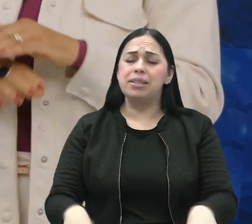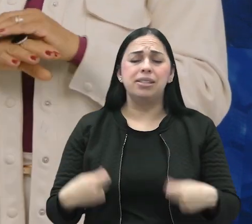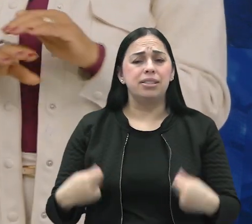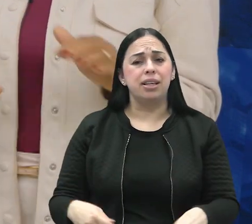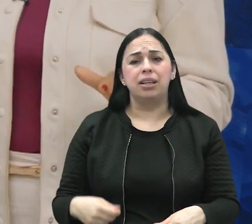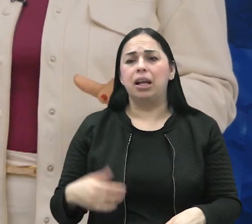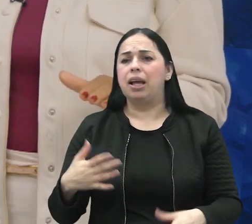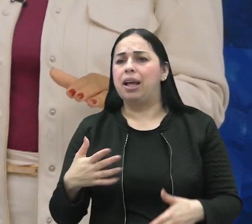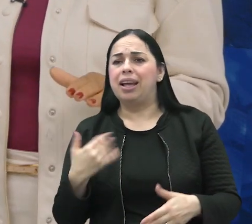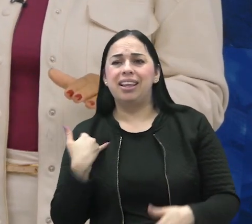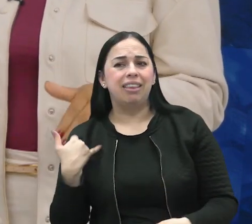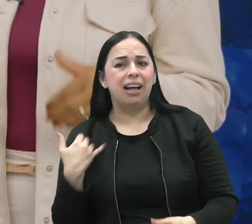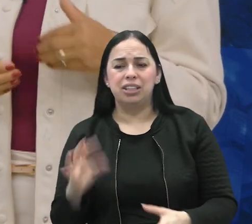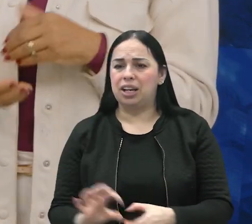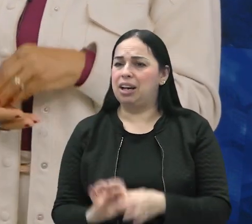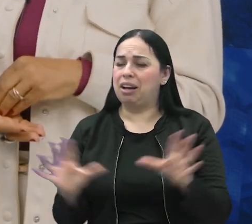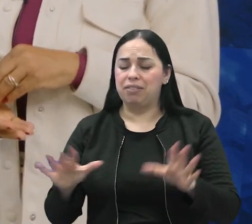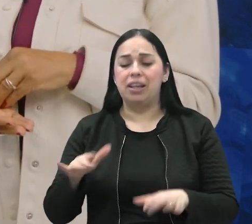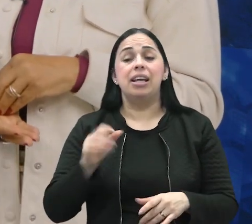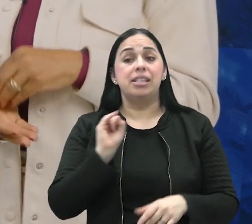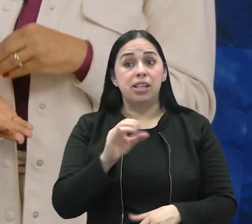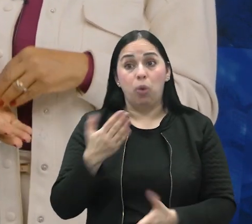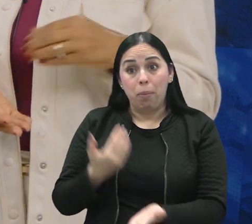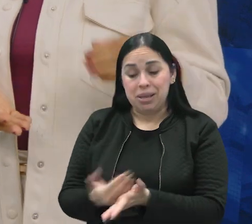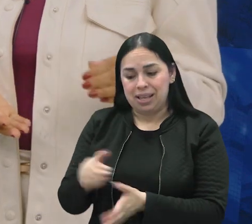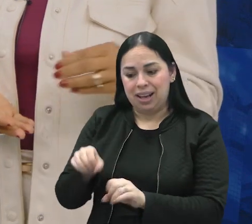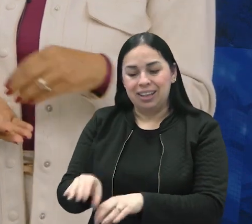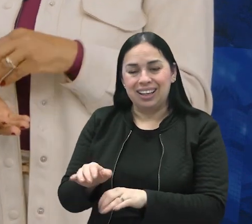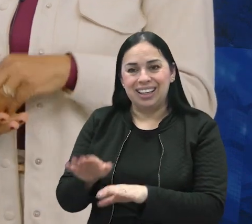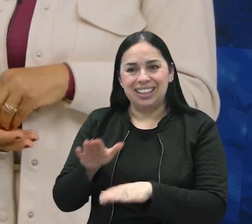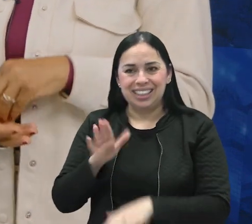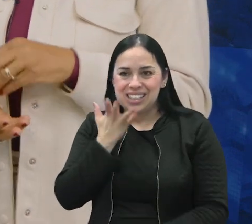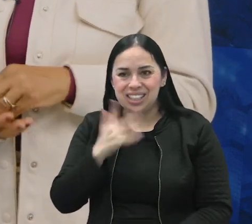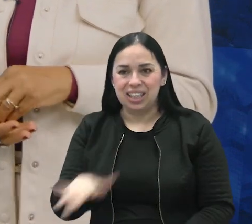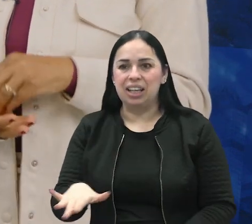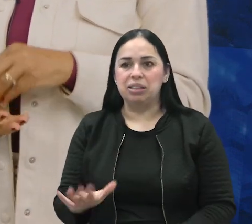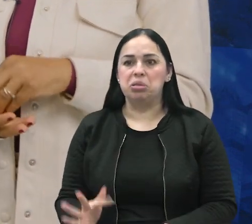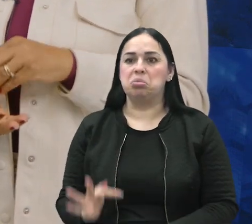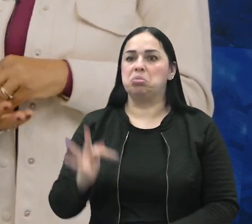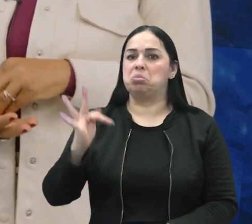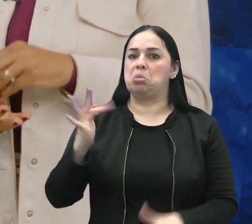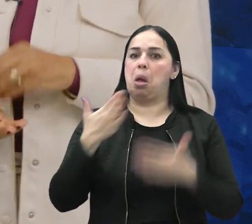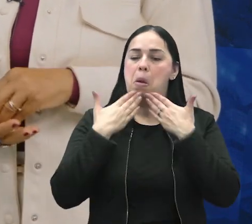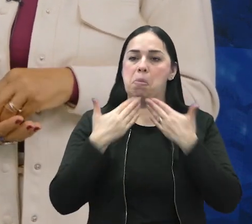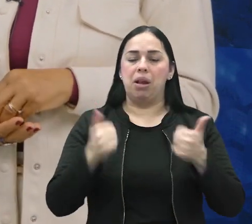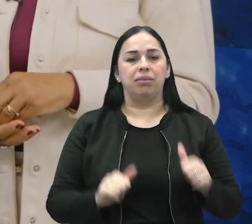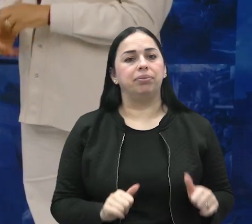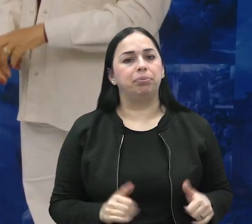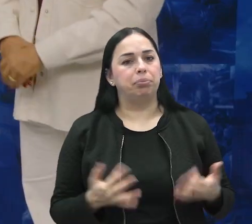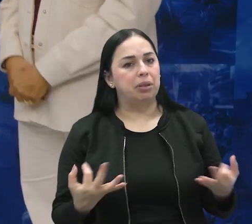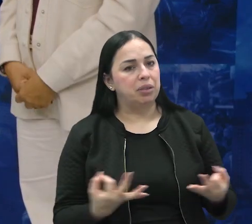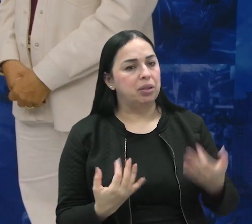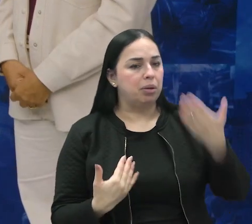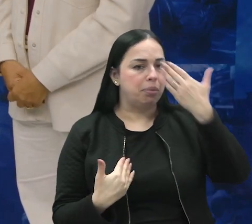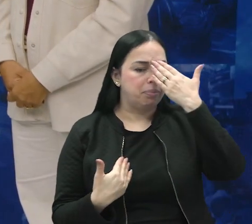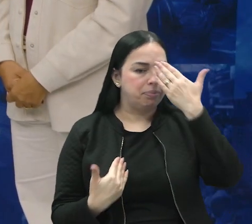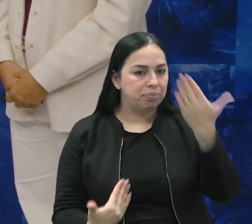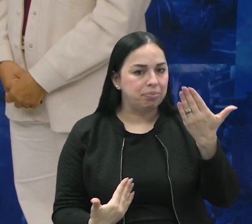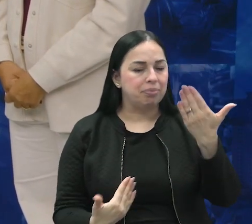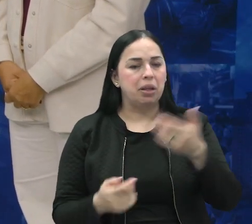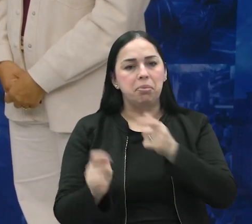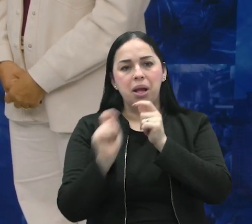garantido independente da idade. E quanto melhor na idade certa, mais o país vai estar cumprindo o seu papel.